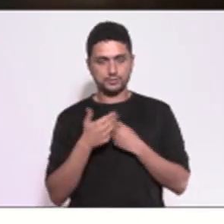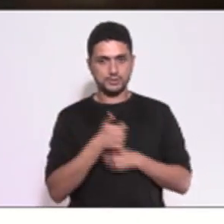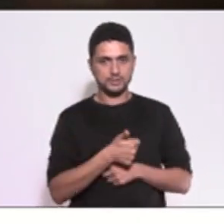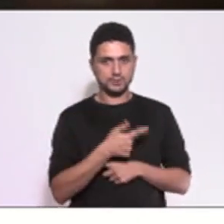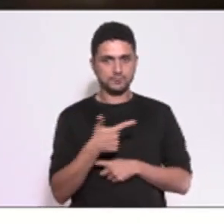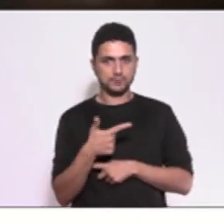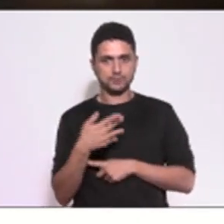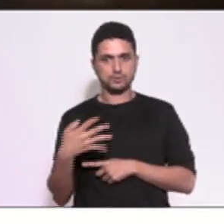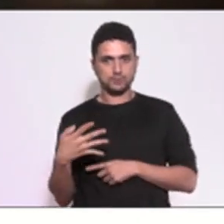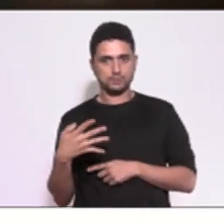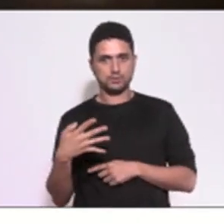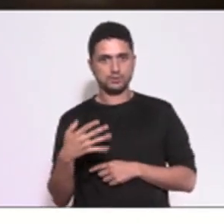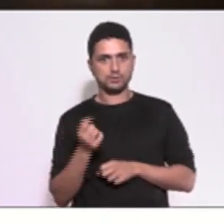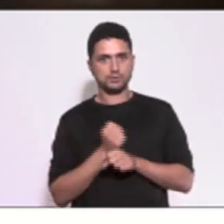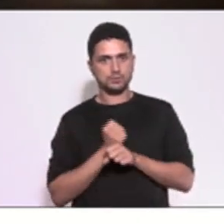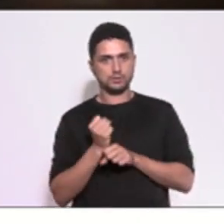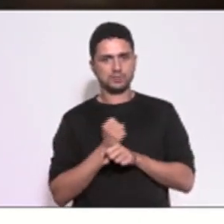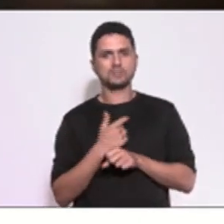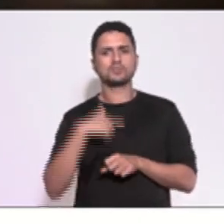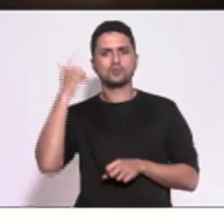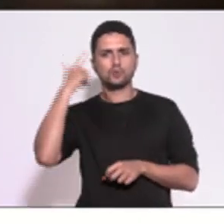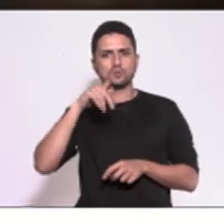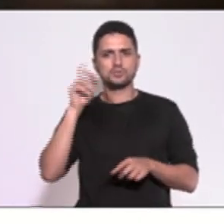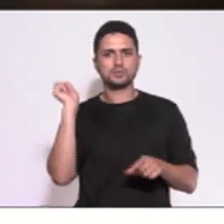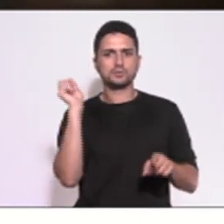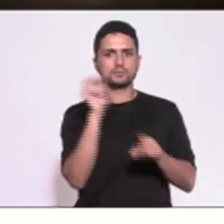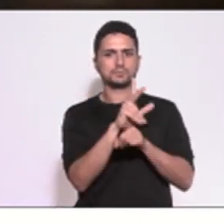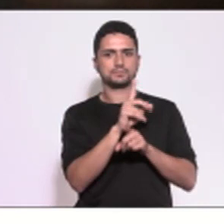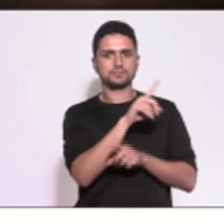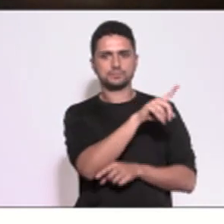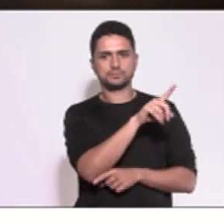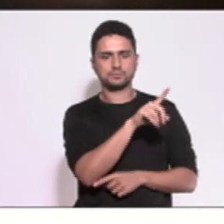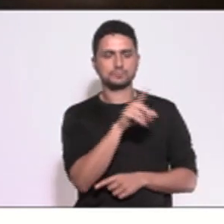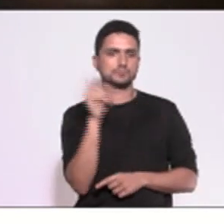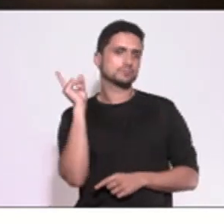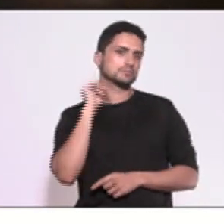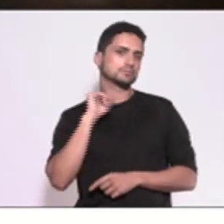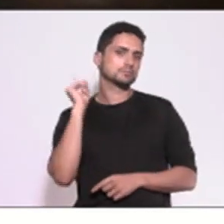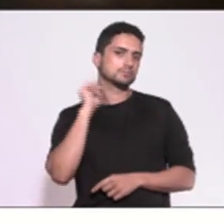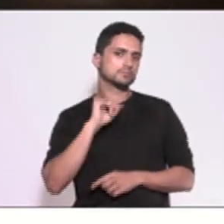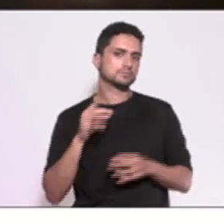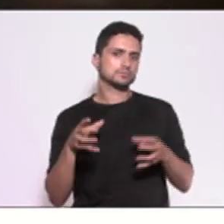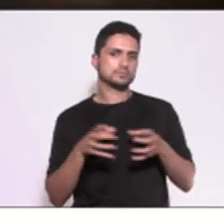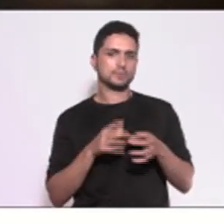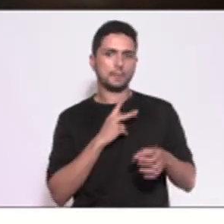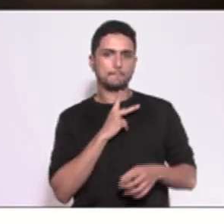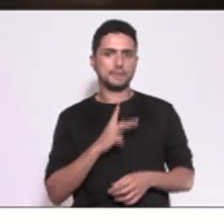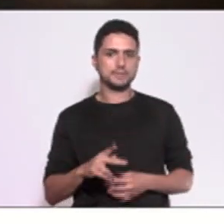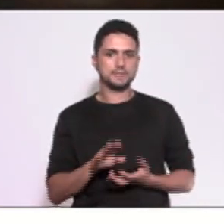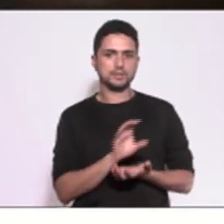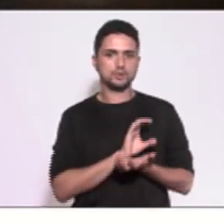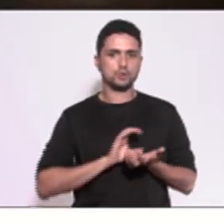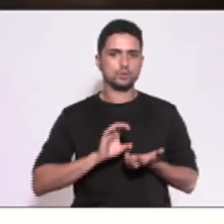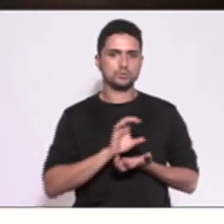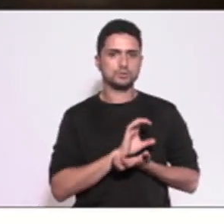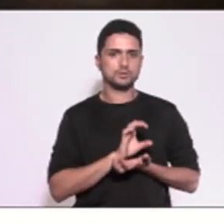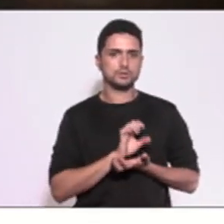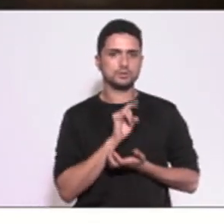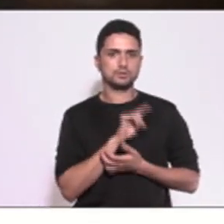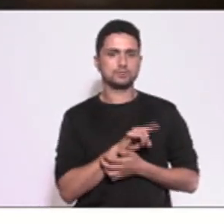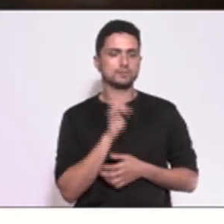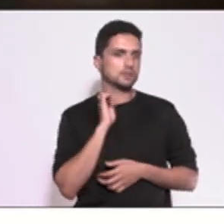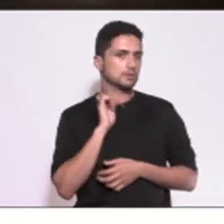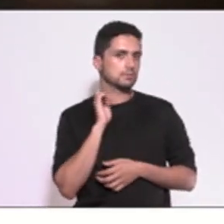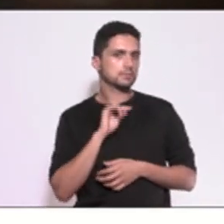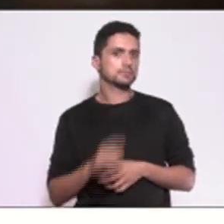anos de clube chega à classificação de grande benemérito e de presidente do Conselho dos Grandes Beneméritos.